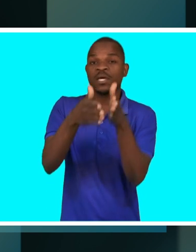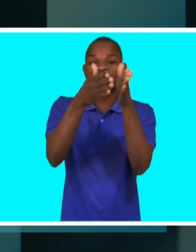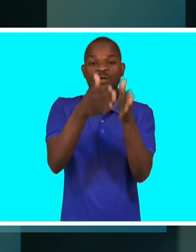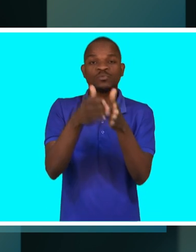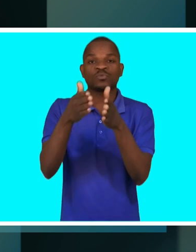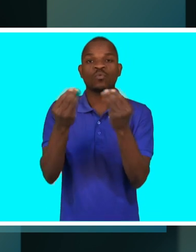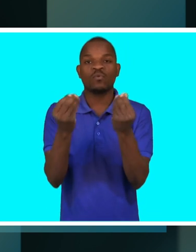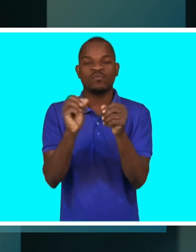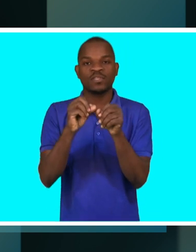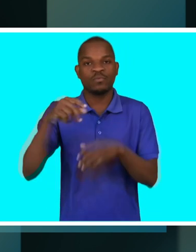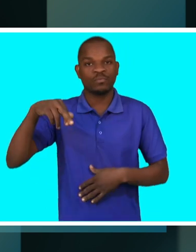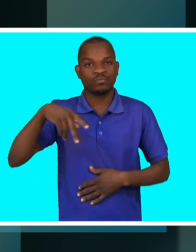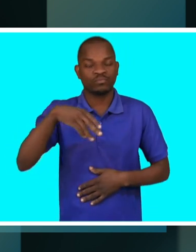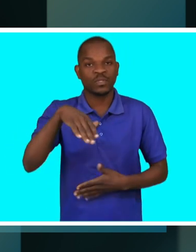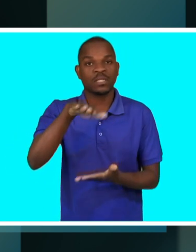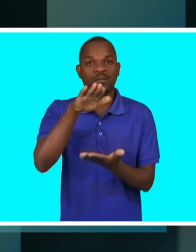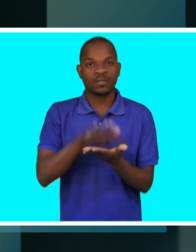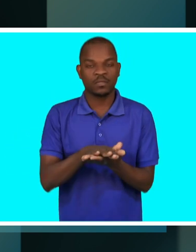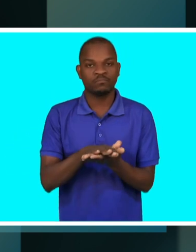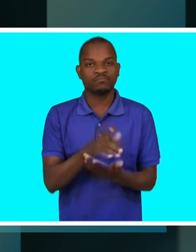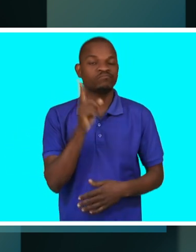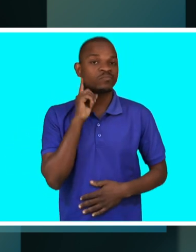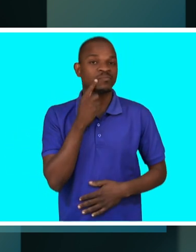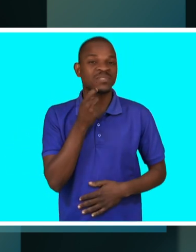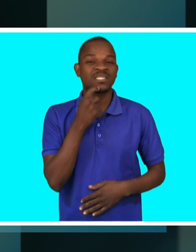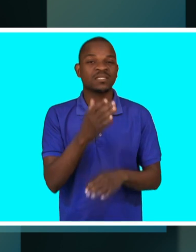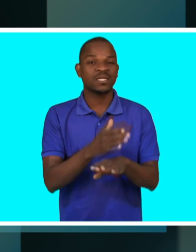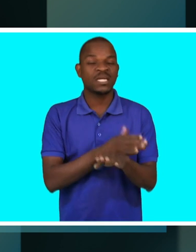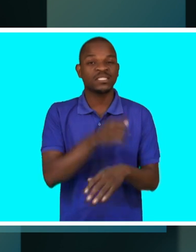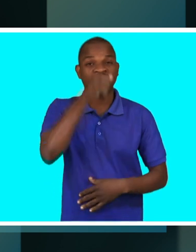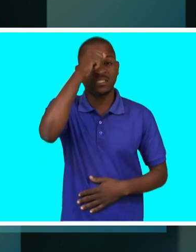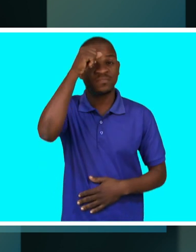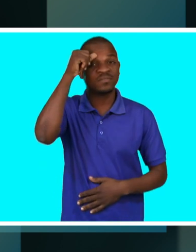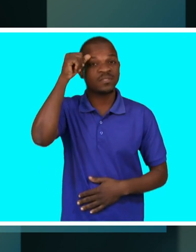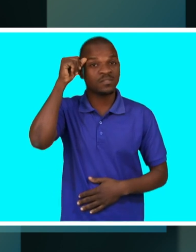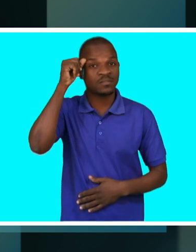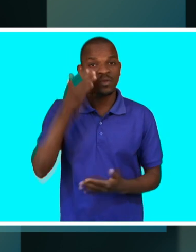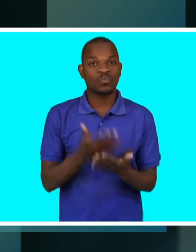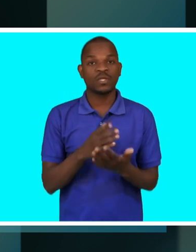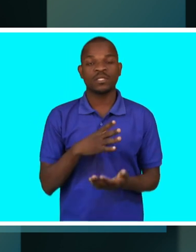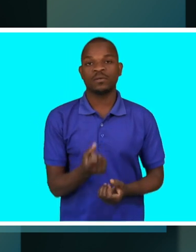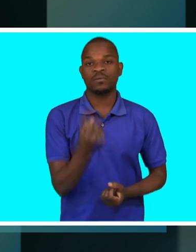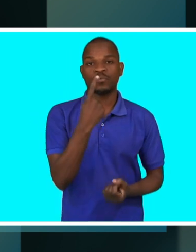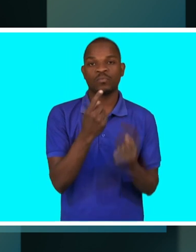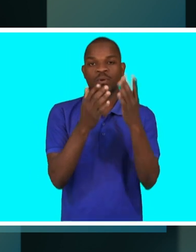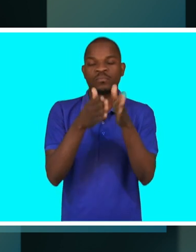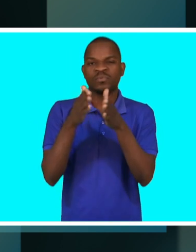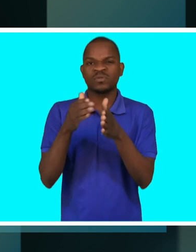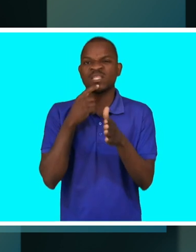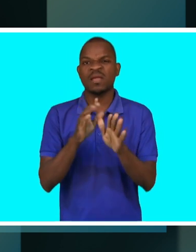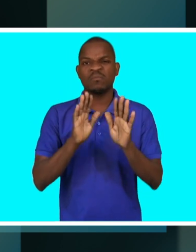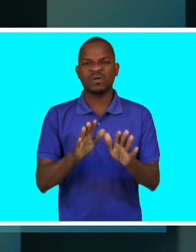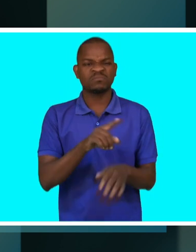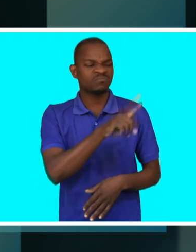cívica em termos de transitabilidade nesta via? No início do projeto foi muito difícil, porque até outros